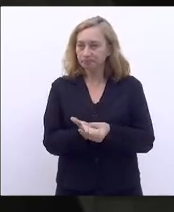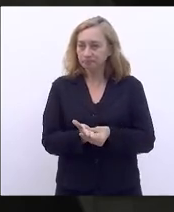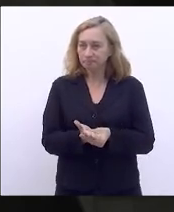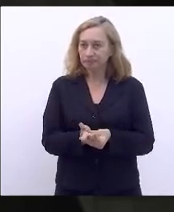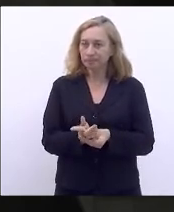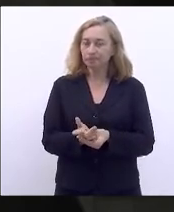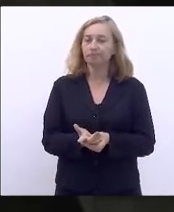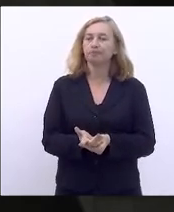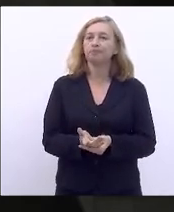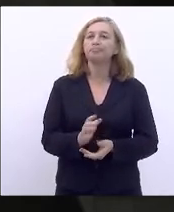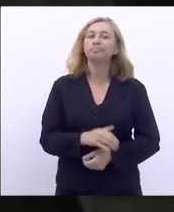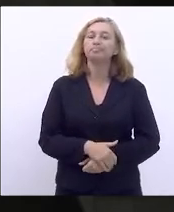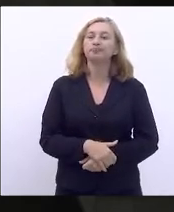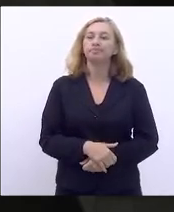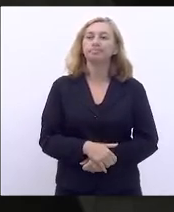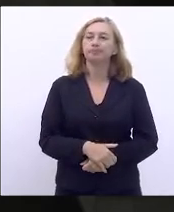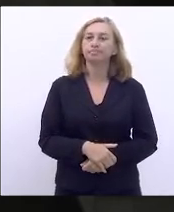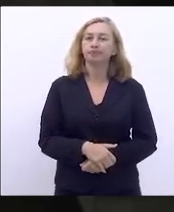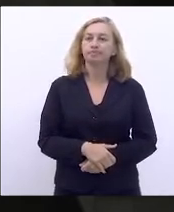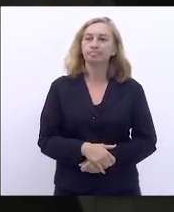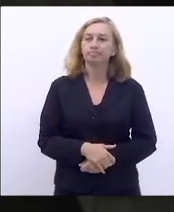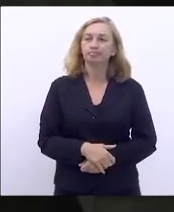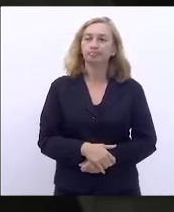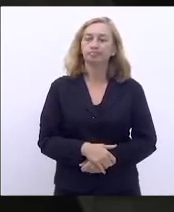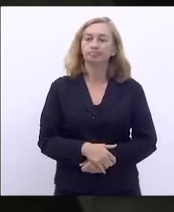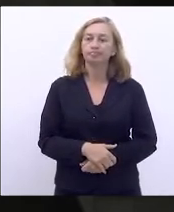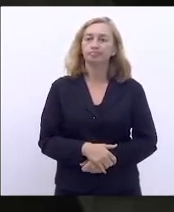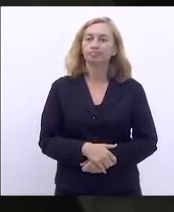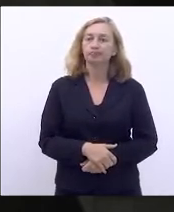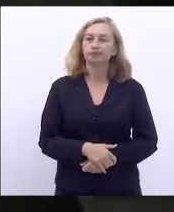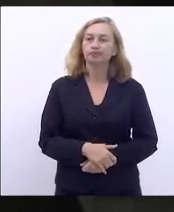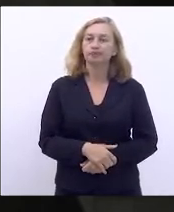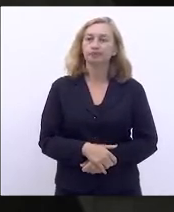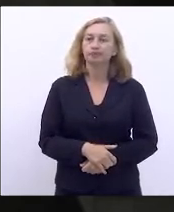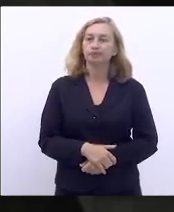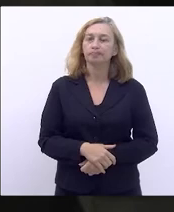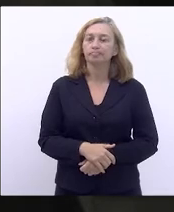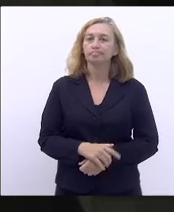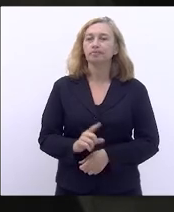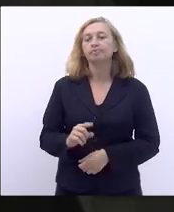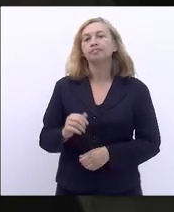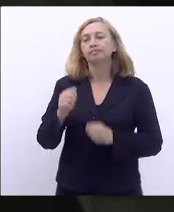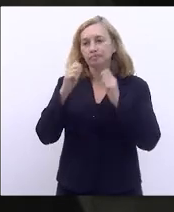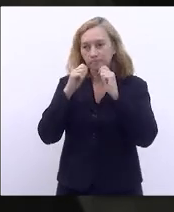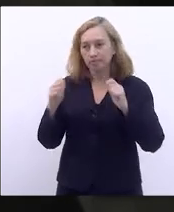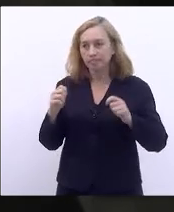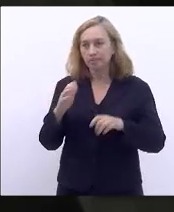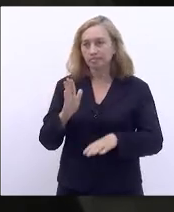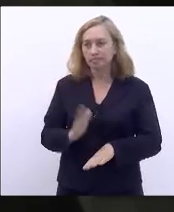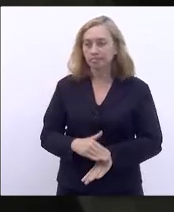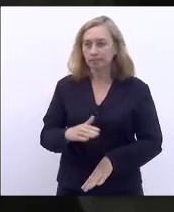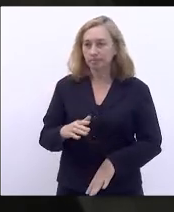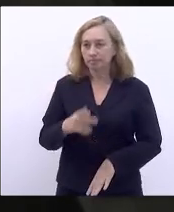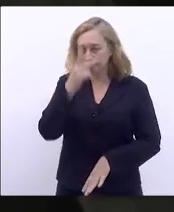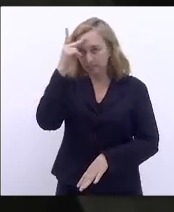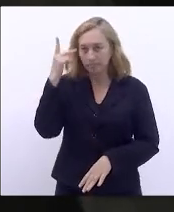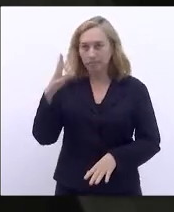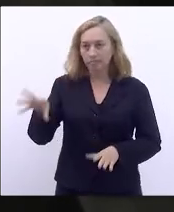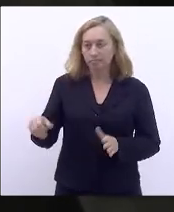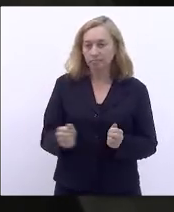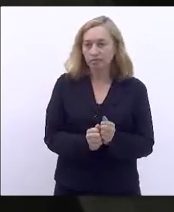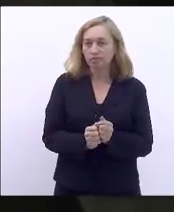votos, etapa após etapa, além, é claro, das assessorias dos demais mandatos que compuseram o Tribunal Especial Misto. Então, eu queria